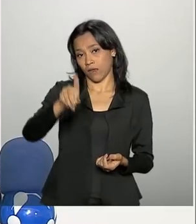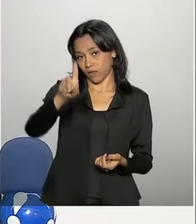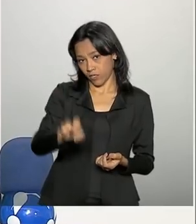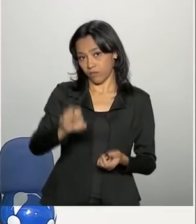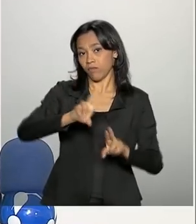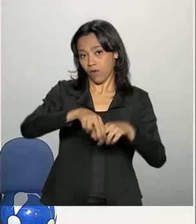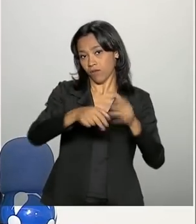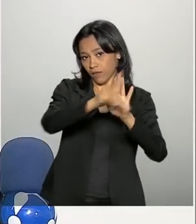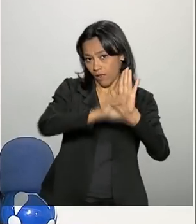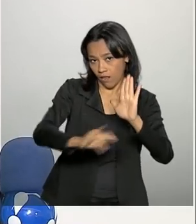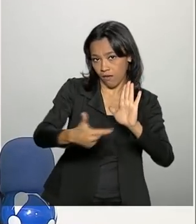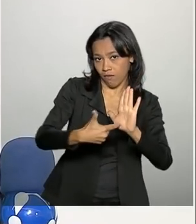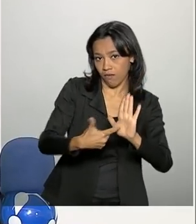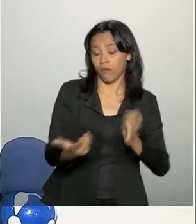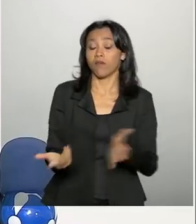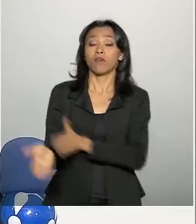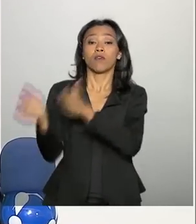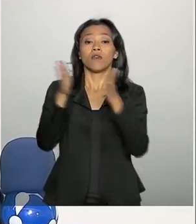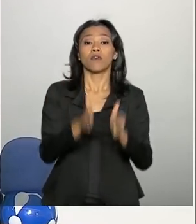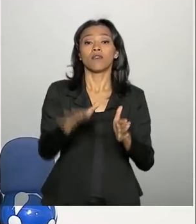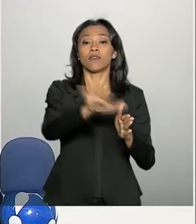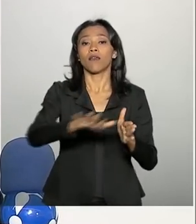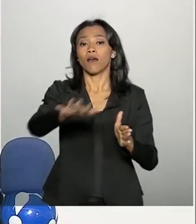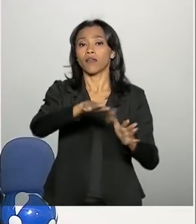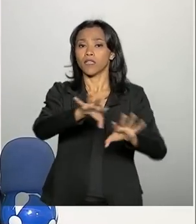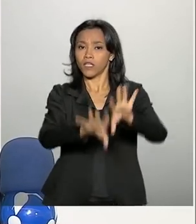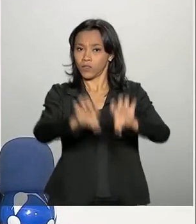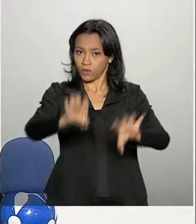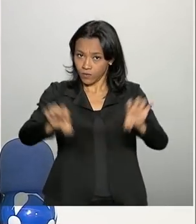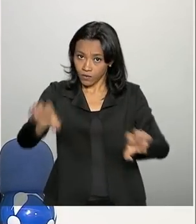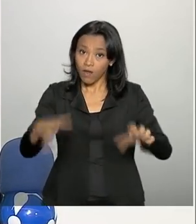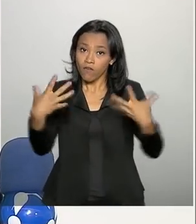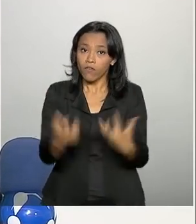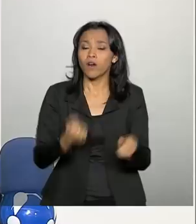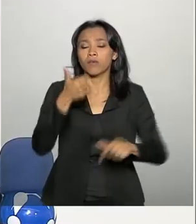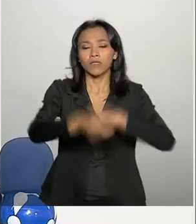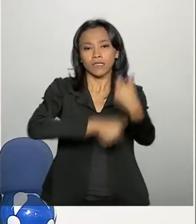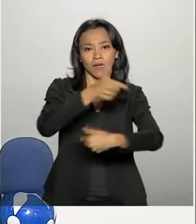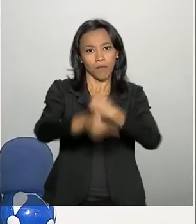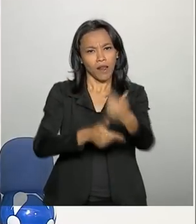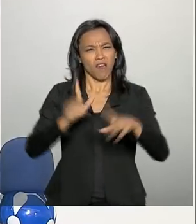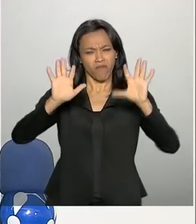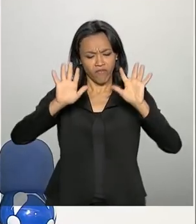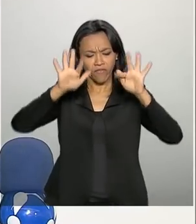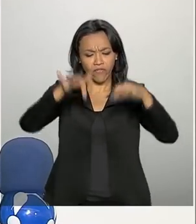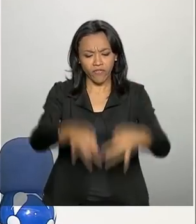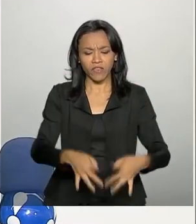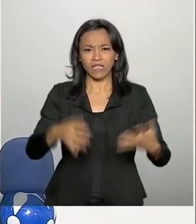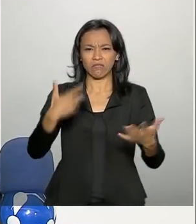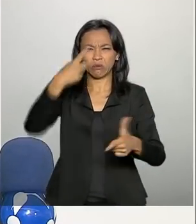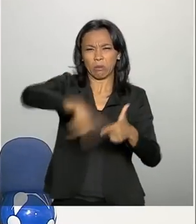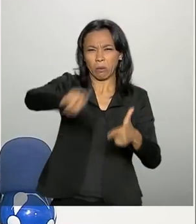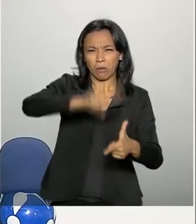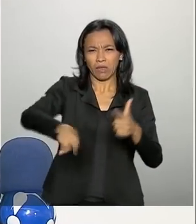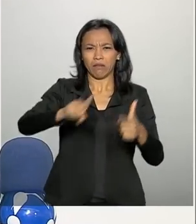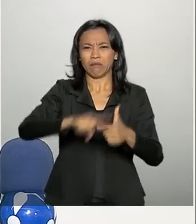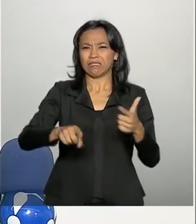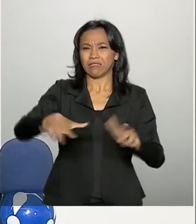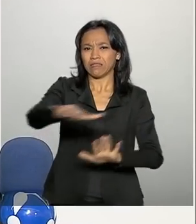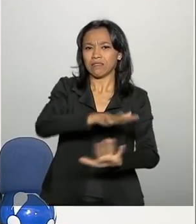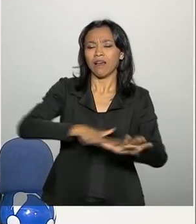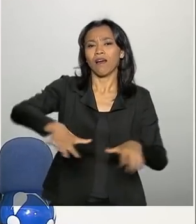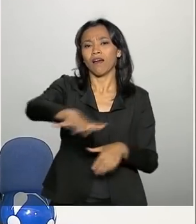Na área de infraestrutura, trabalharemos para acabar com os gargalos logísticos Que